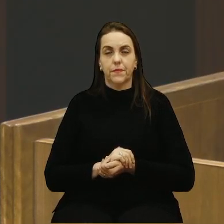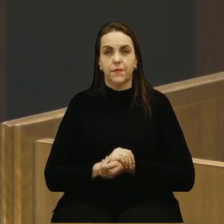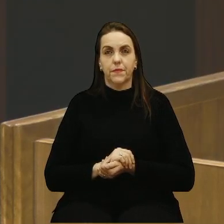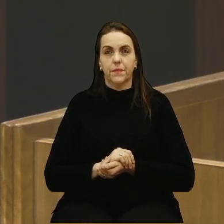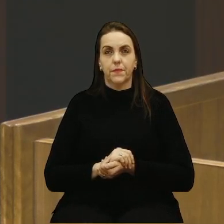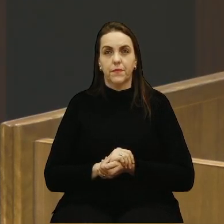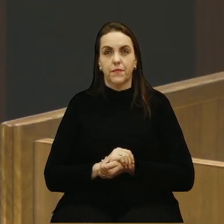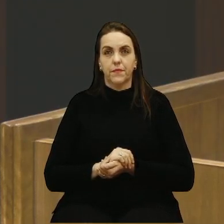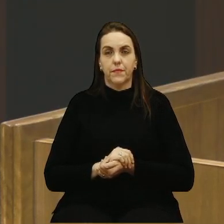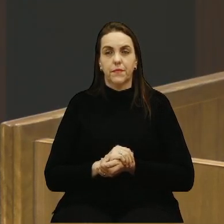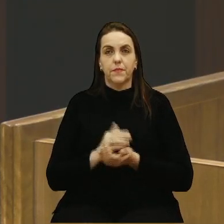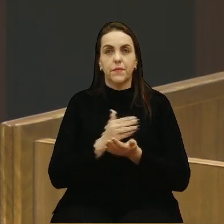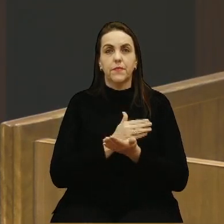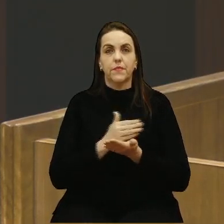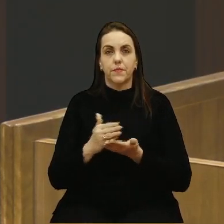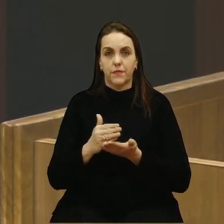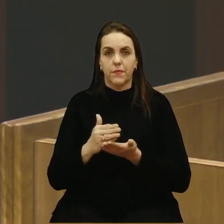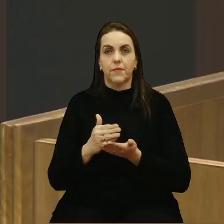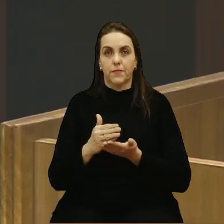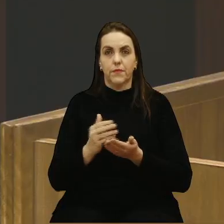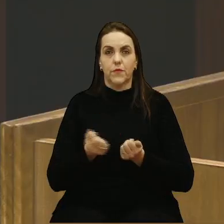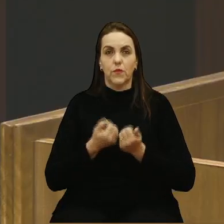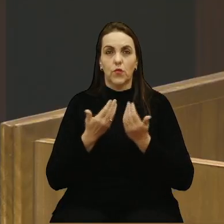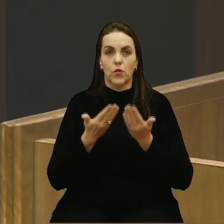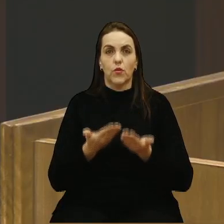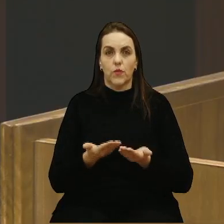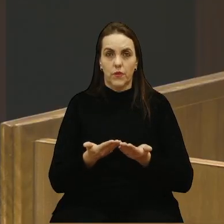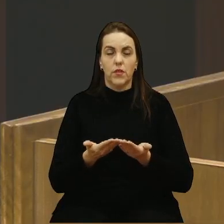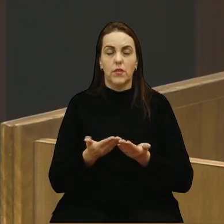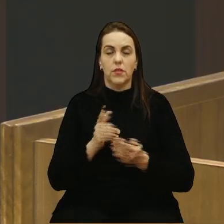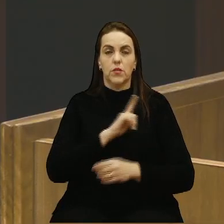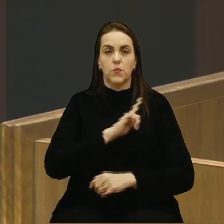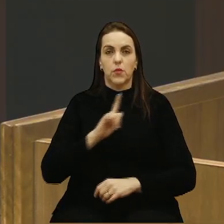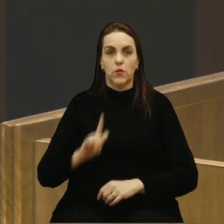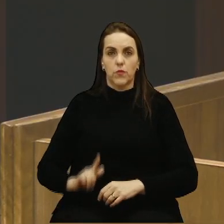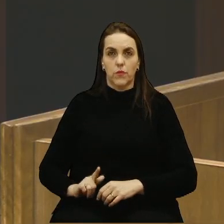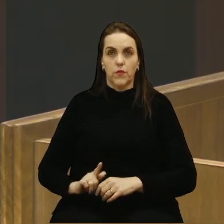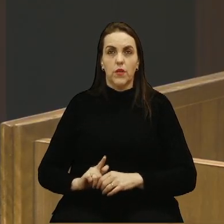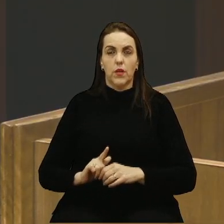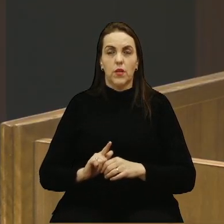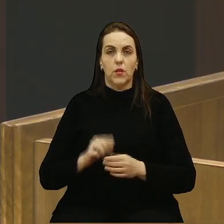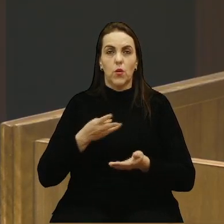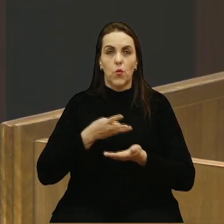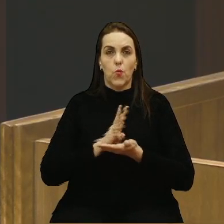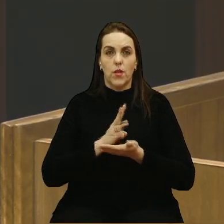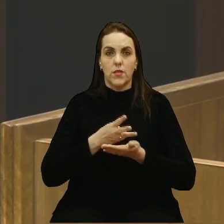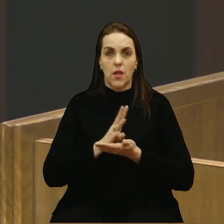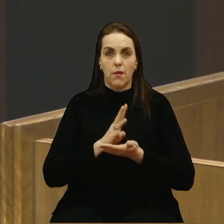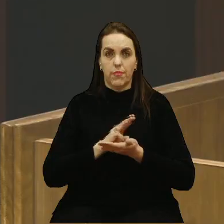No início, tinha sido ofertado pelo governo o agendamento via WhatsApp.